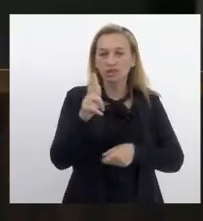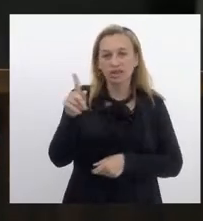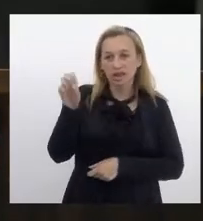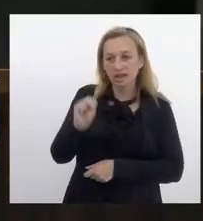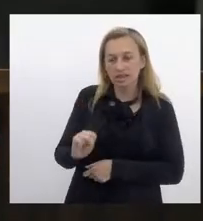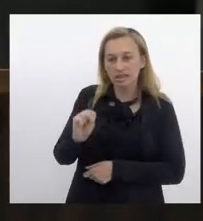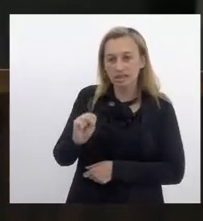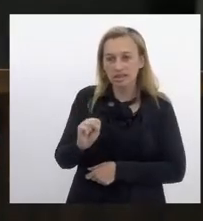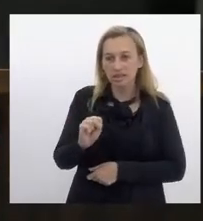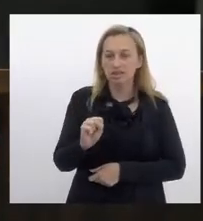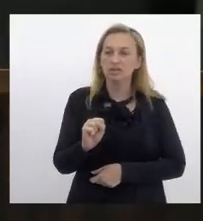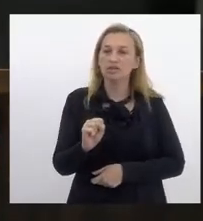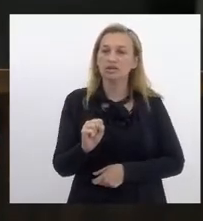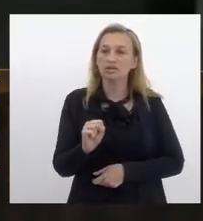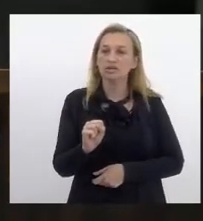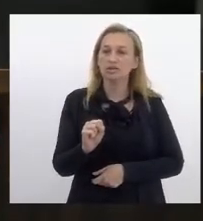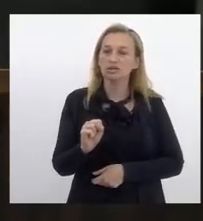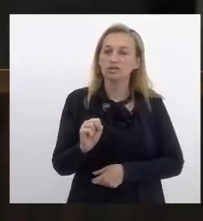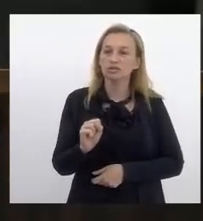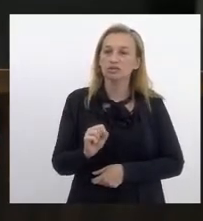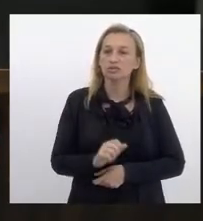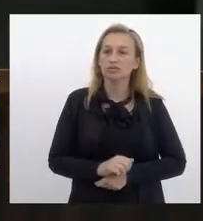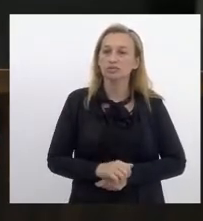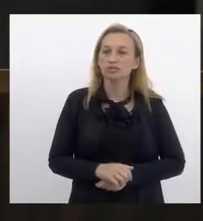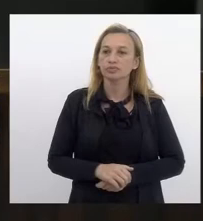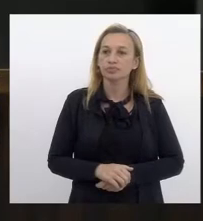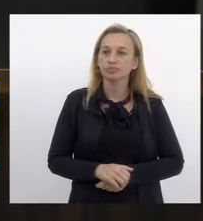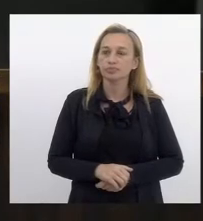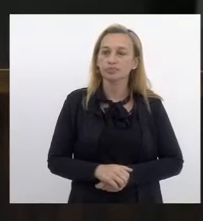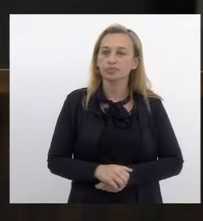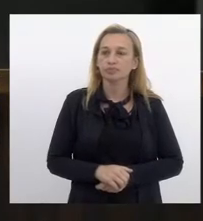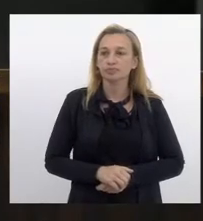e poluentes. Marquinho.